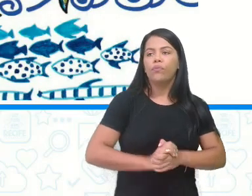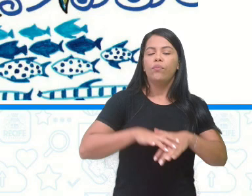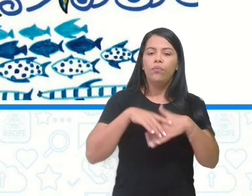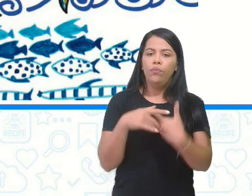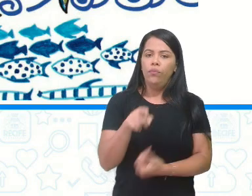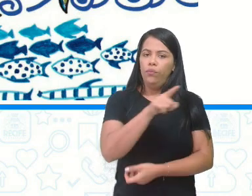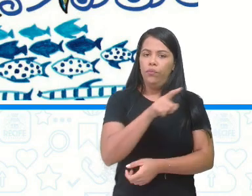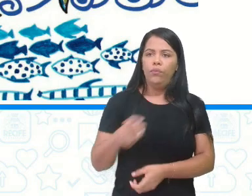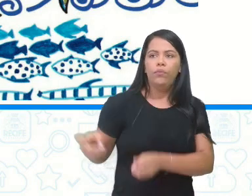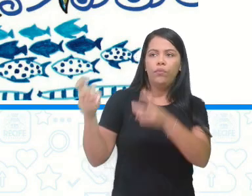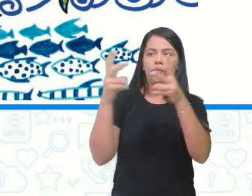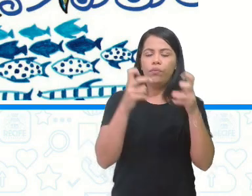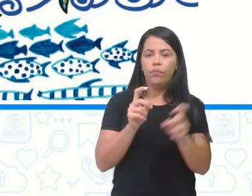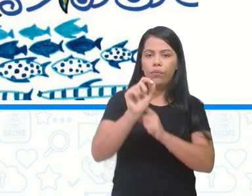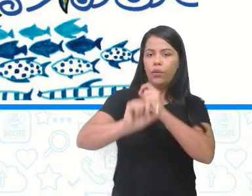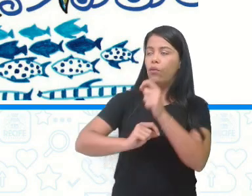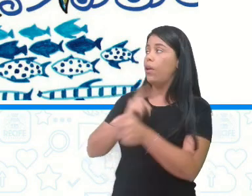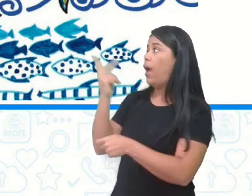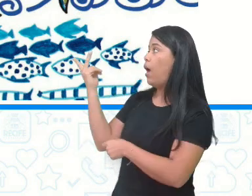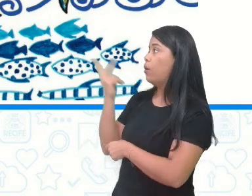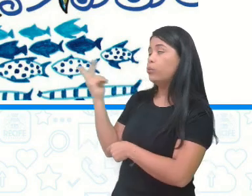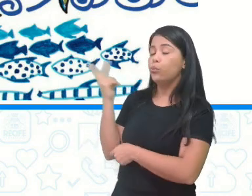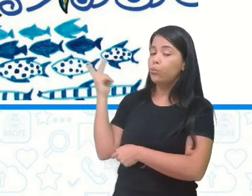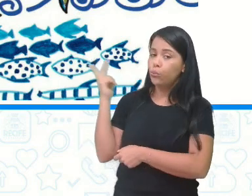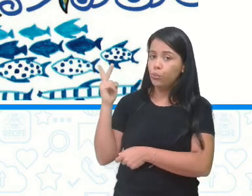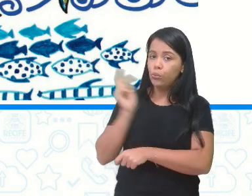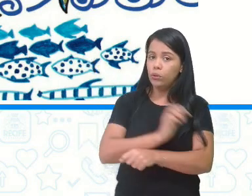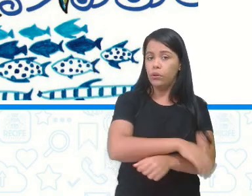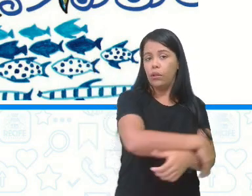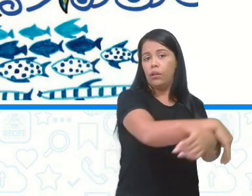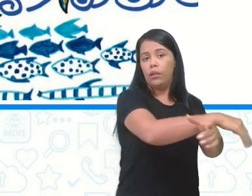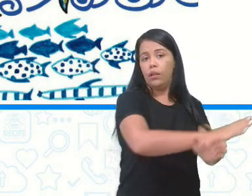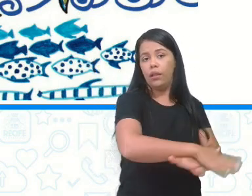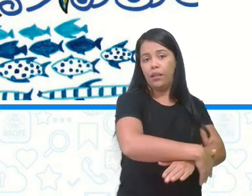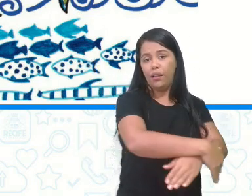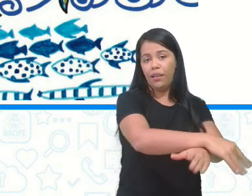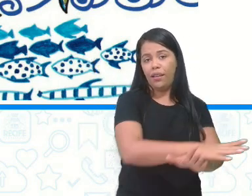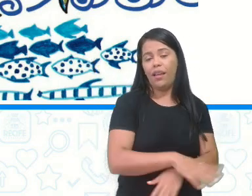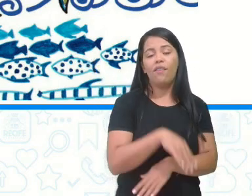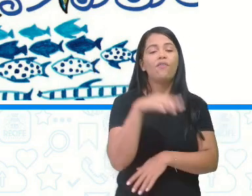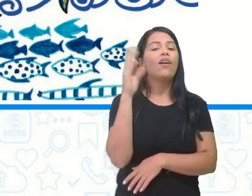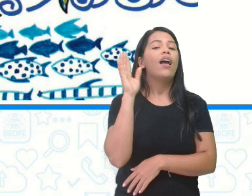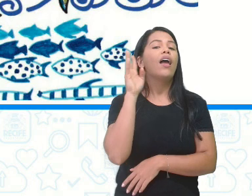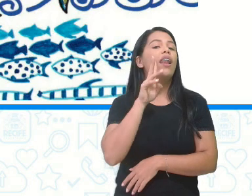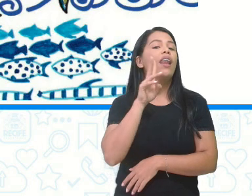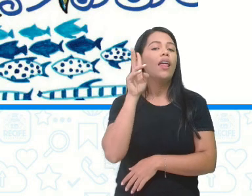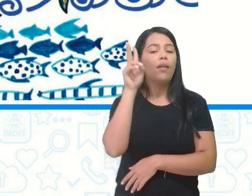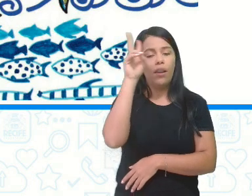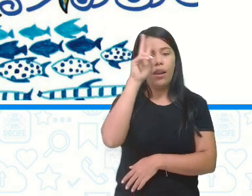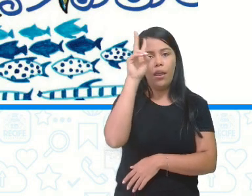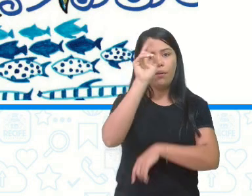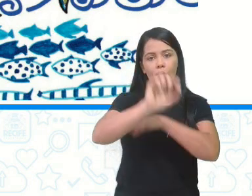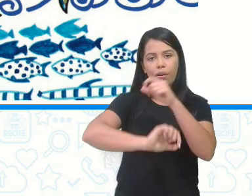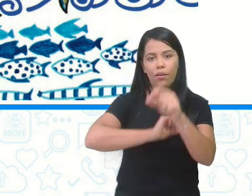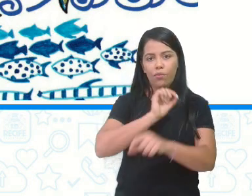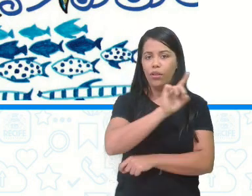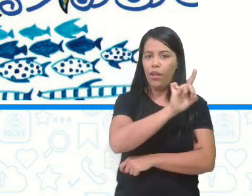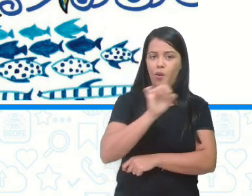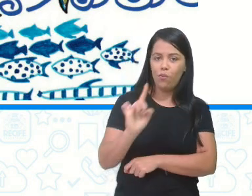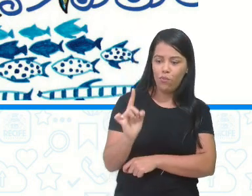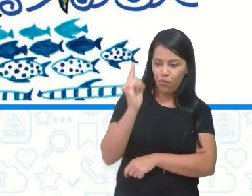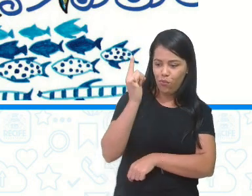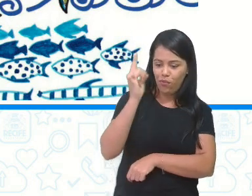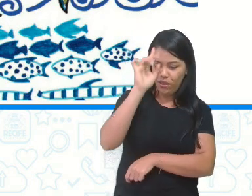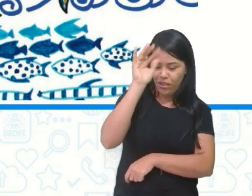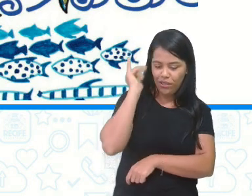sereias aqui lembram um pouquinho uma história também do nosso folclore brasileiro, não é? Na